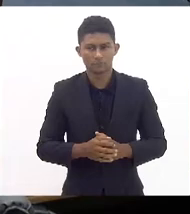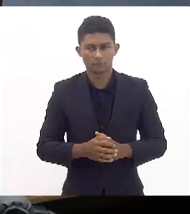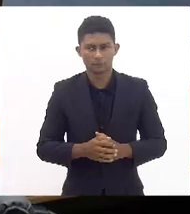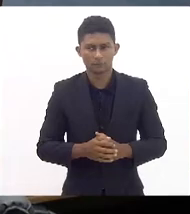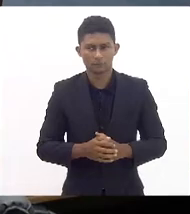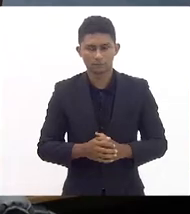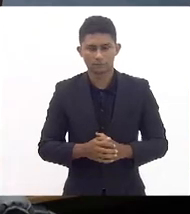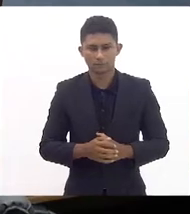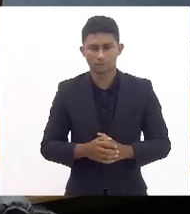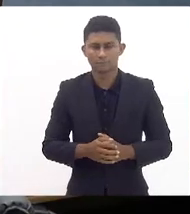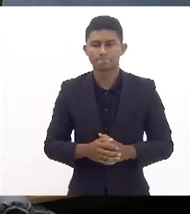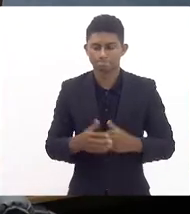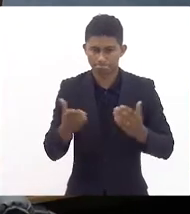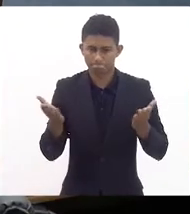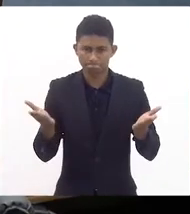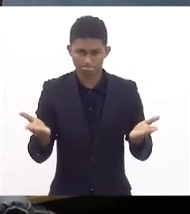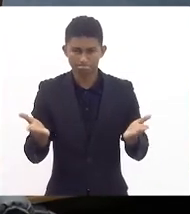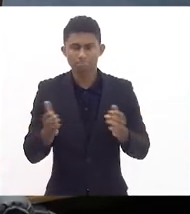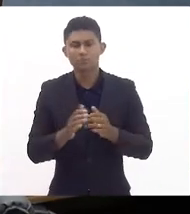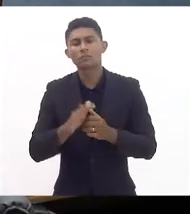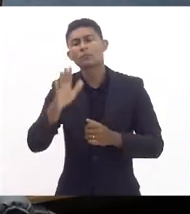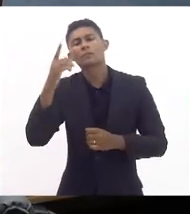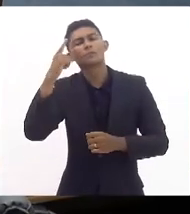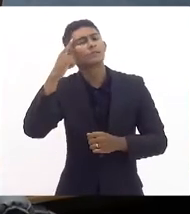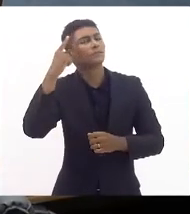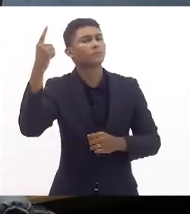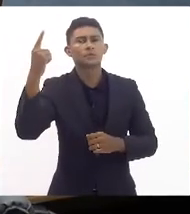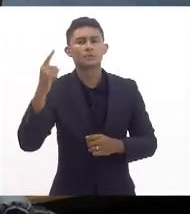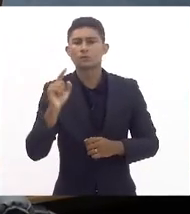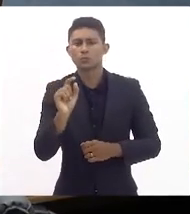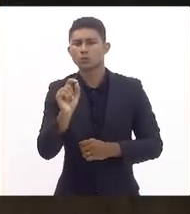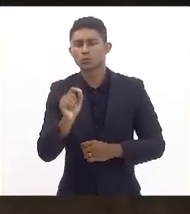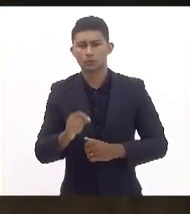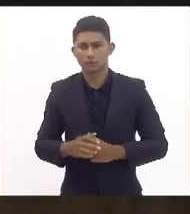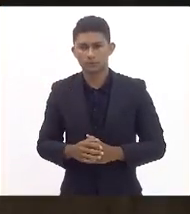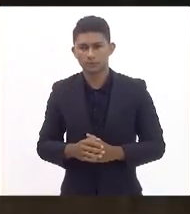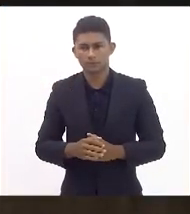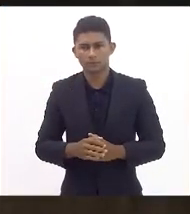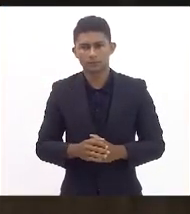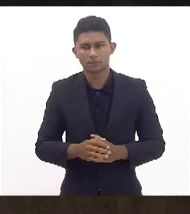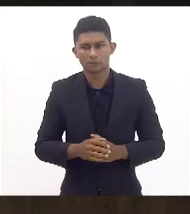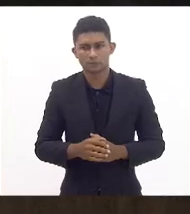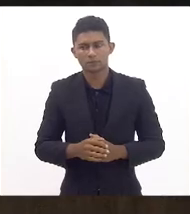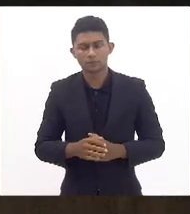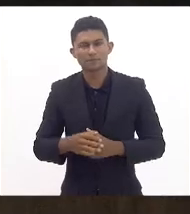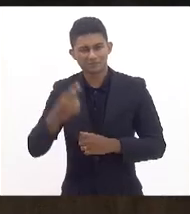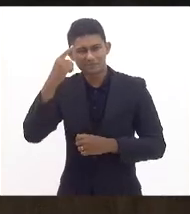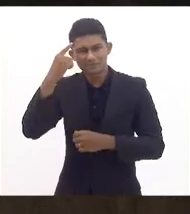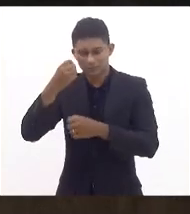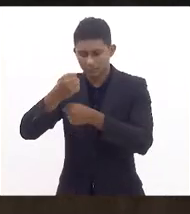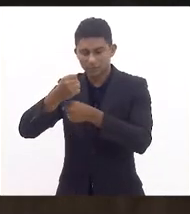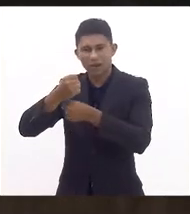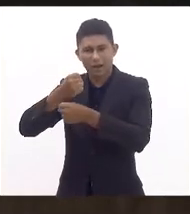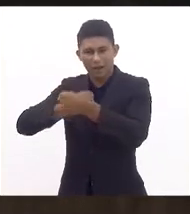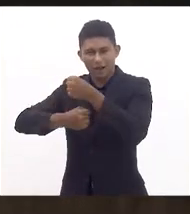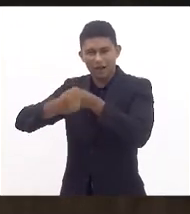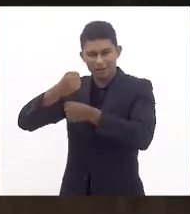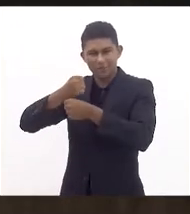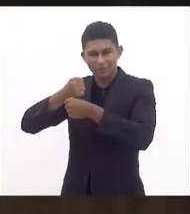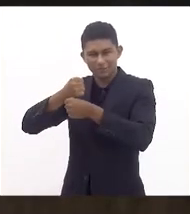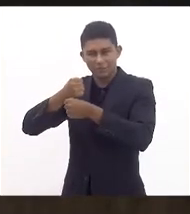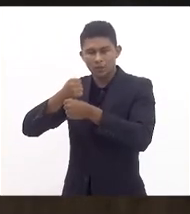Então, deputado Luiz, só para lembrar que na virada do ano